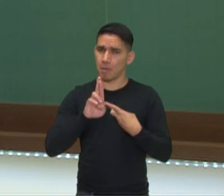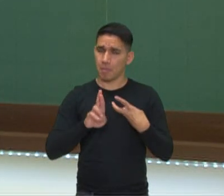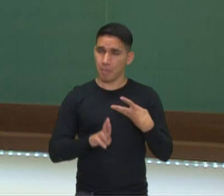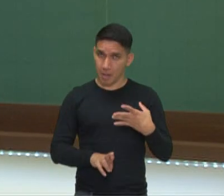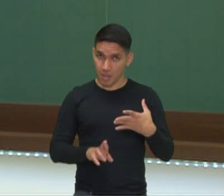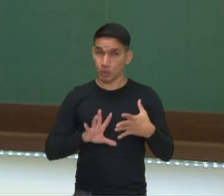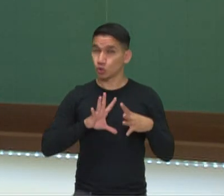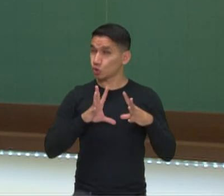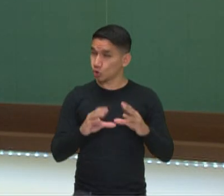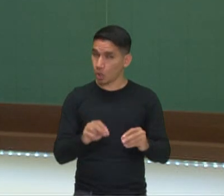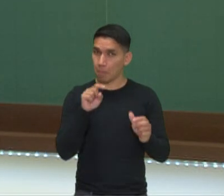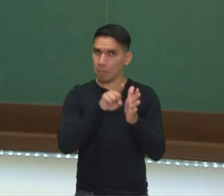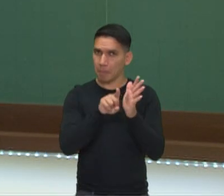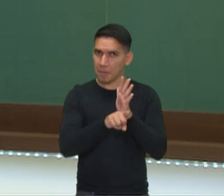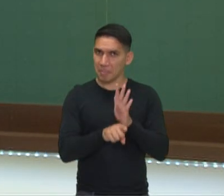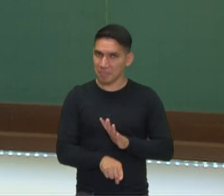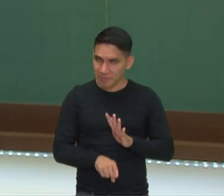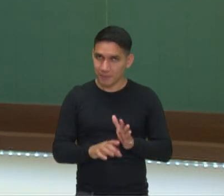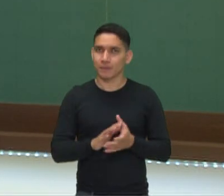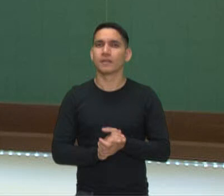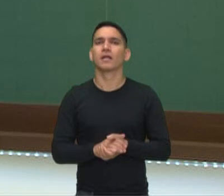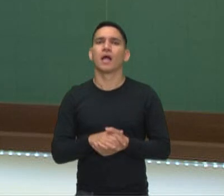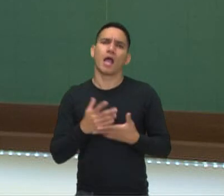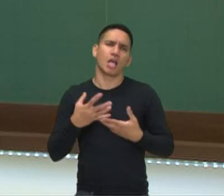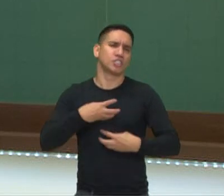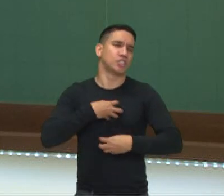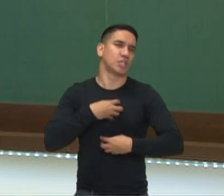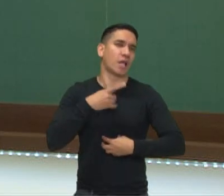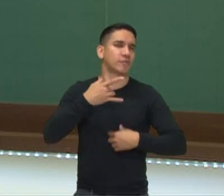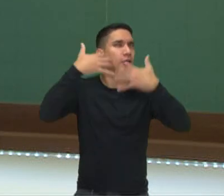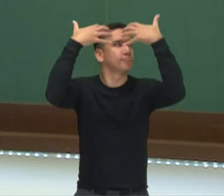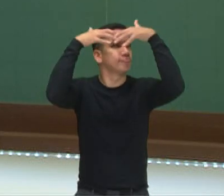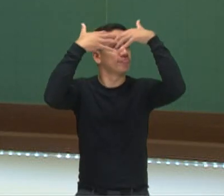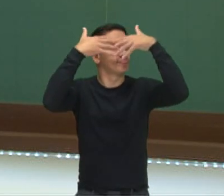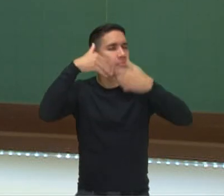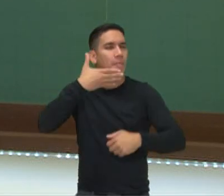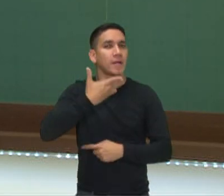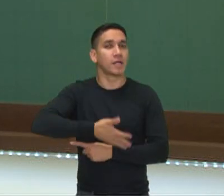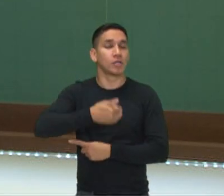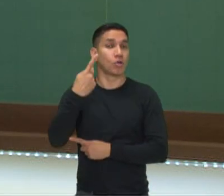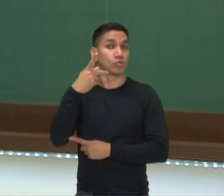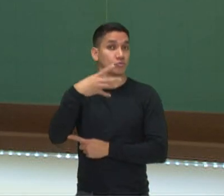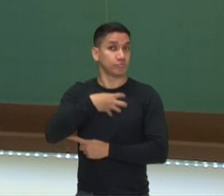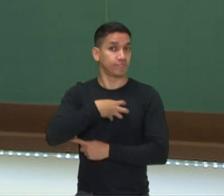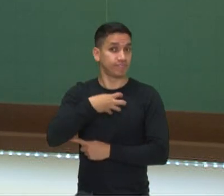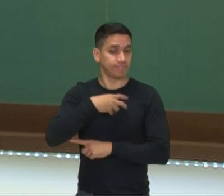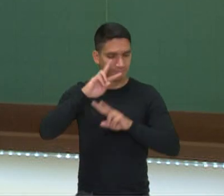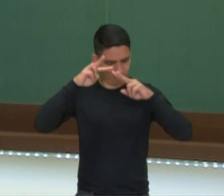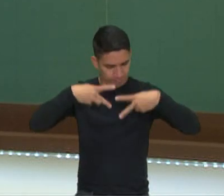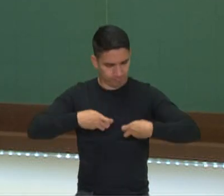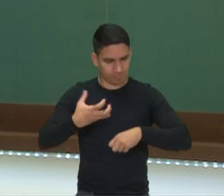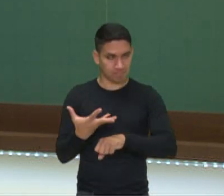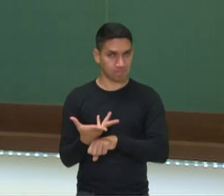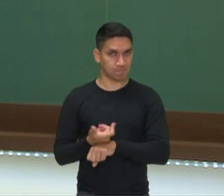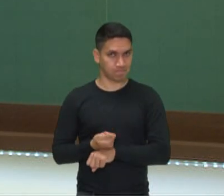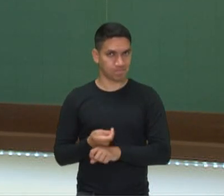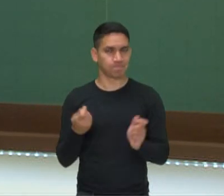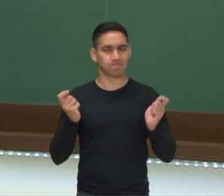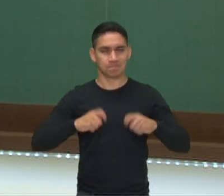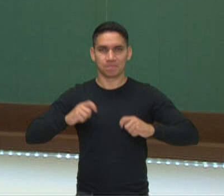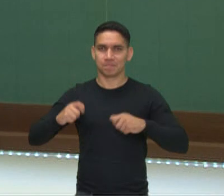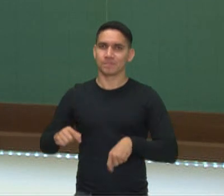responderem todas essas questões e é uma forma de você pensar um pouco melhor sobre as suas habilidades, as